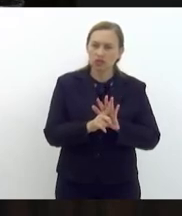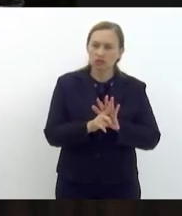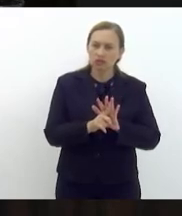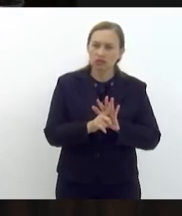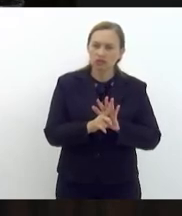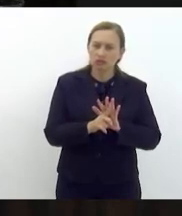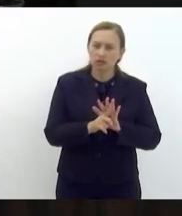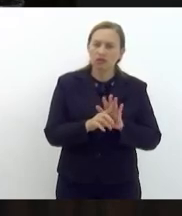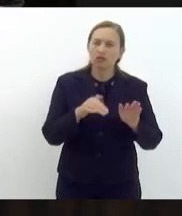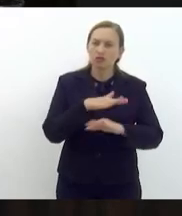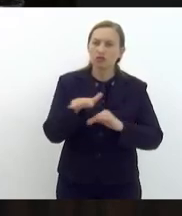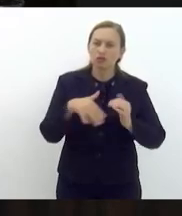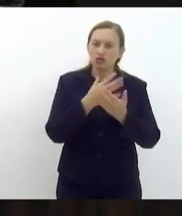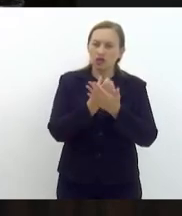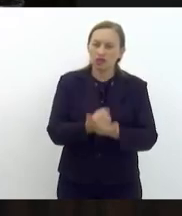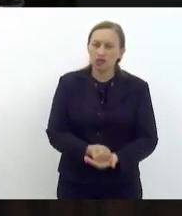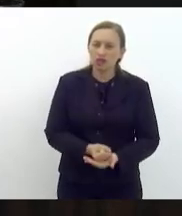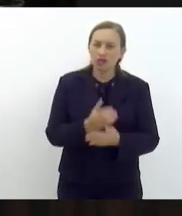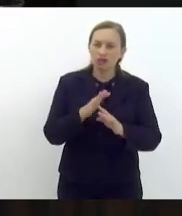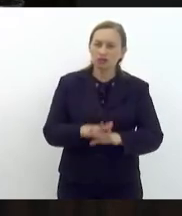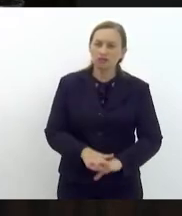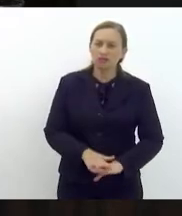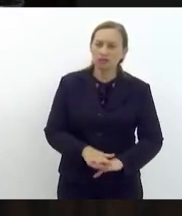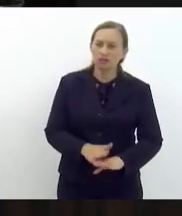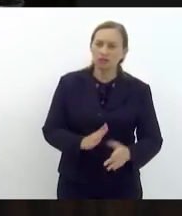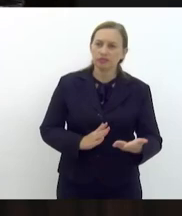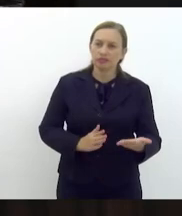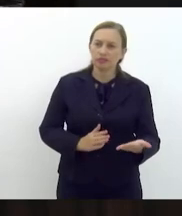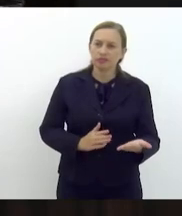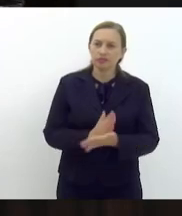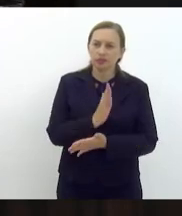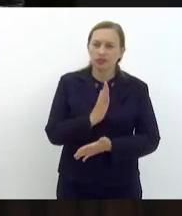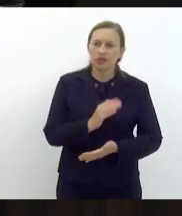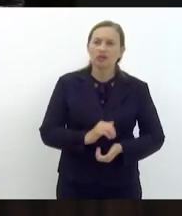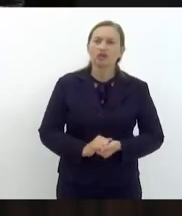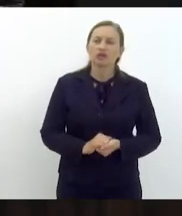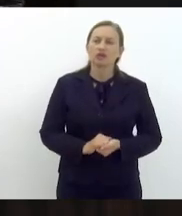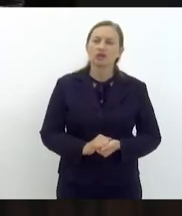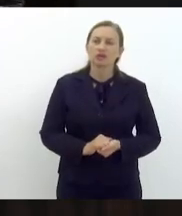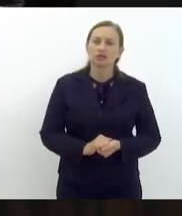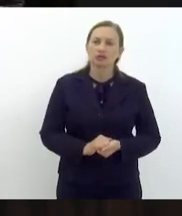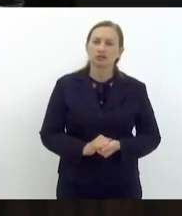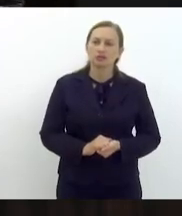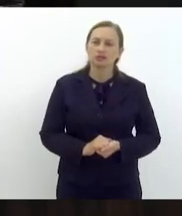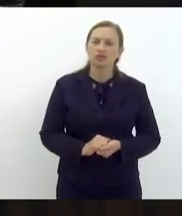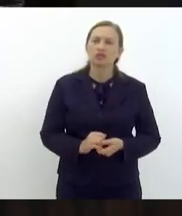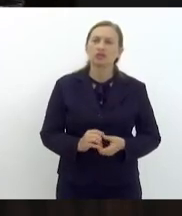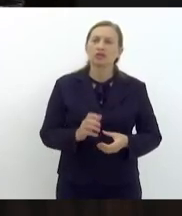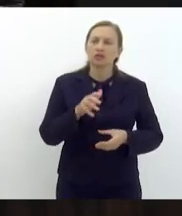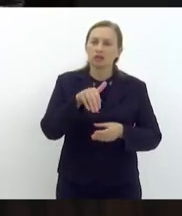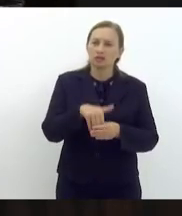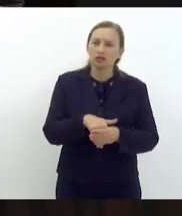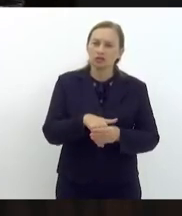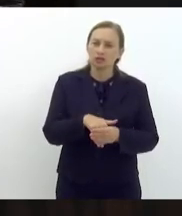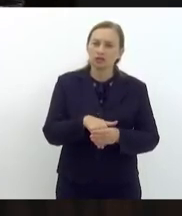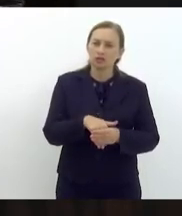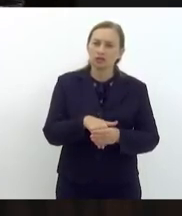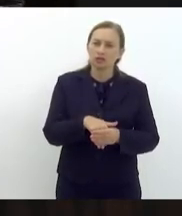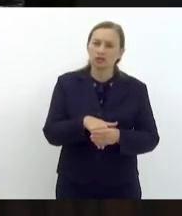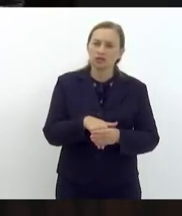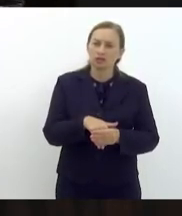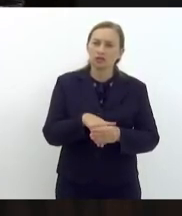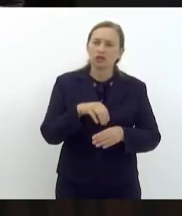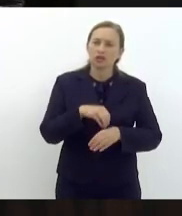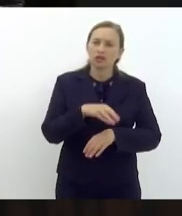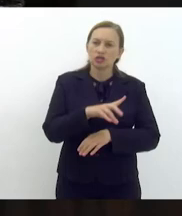senhores que aprovam, permaneçam como estão, aprovado. Em votação da